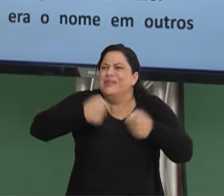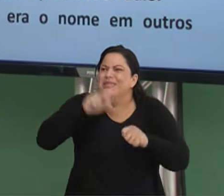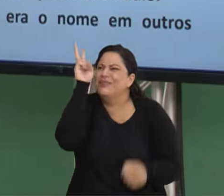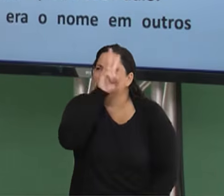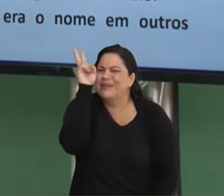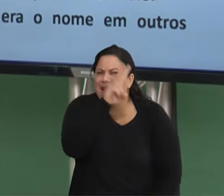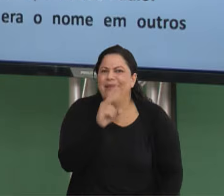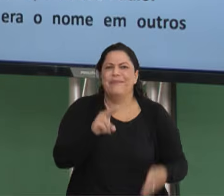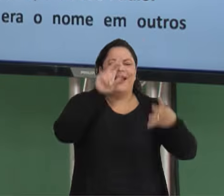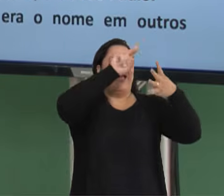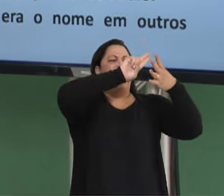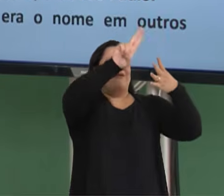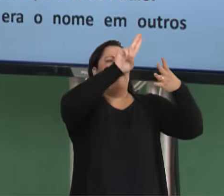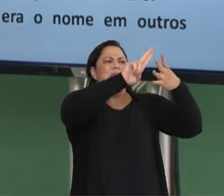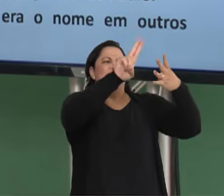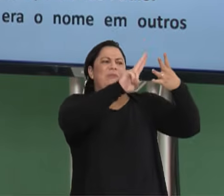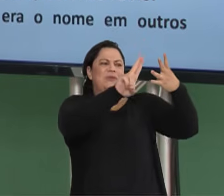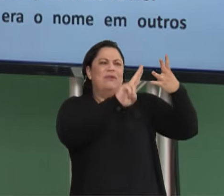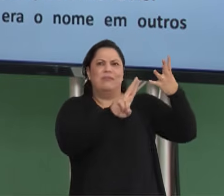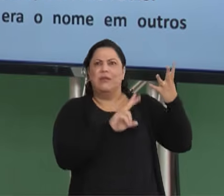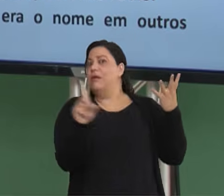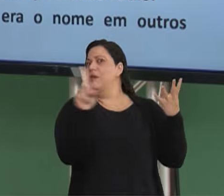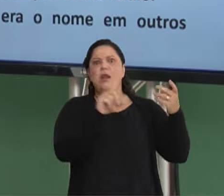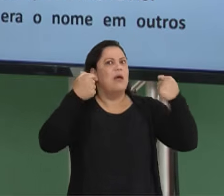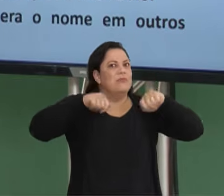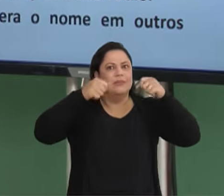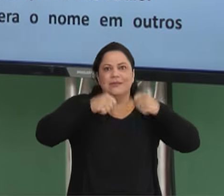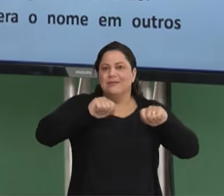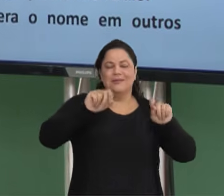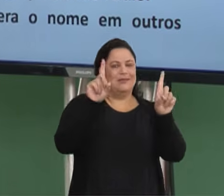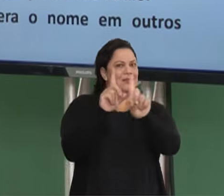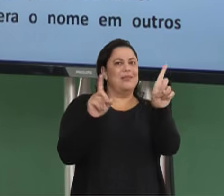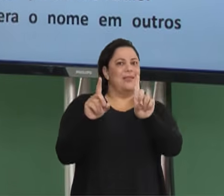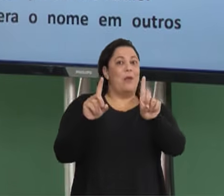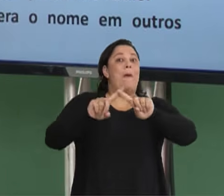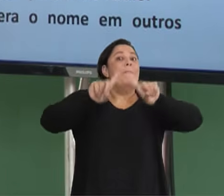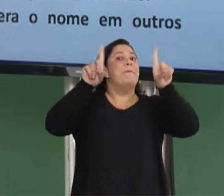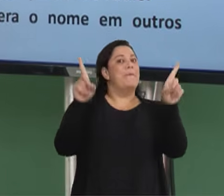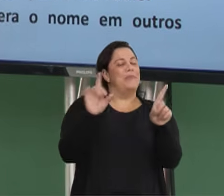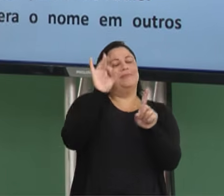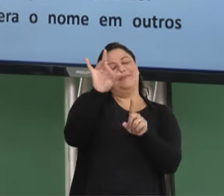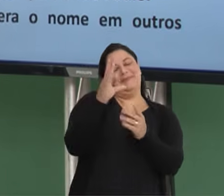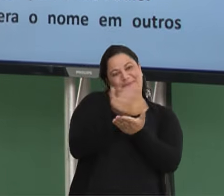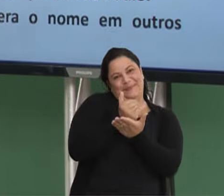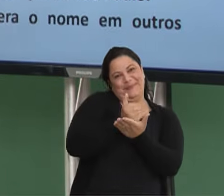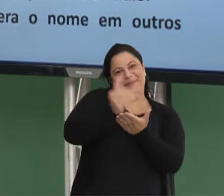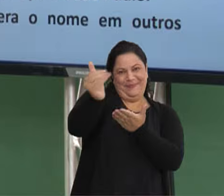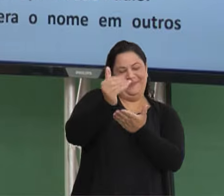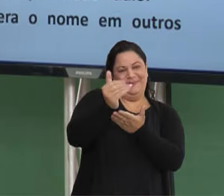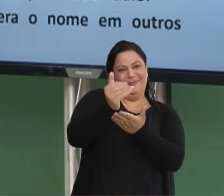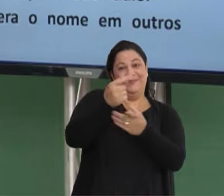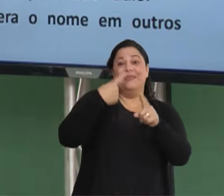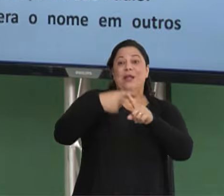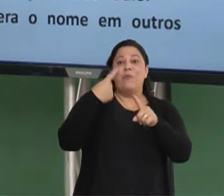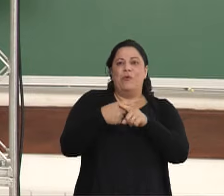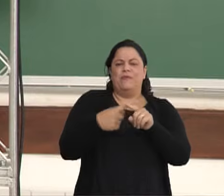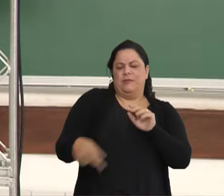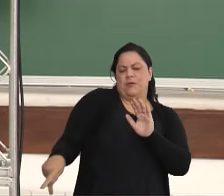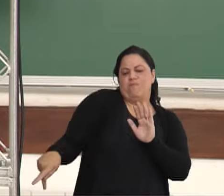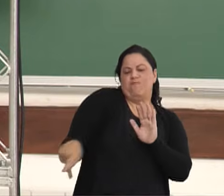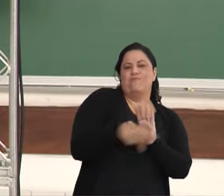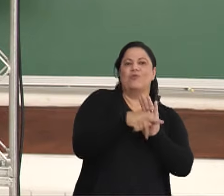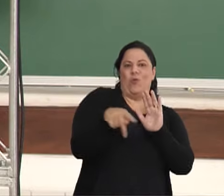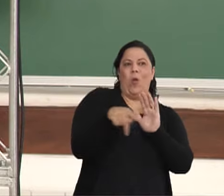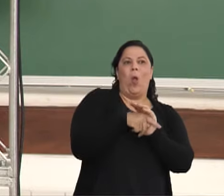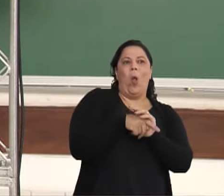MMDC, que São Paulo vai usar como sigla do seu movimento, como bandeira do seu movimento de luta contra o governo. Você precisa lembrar do